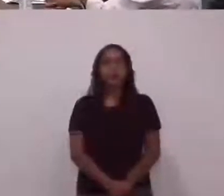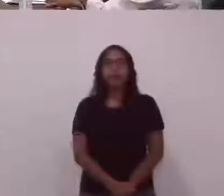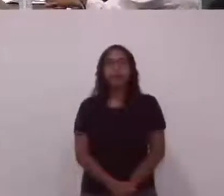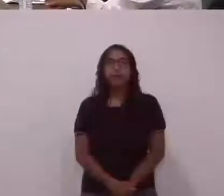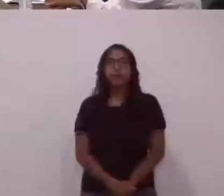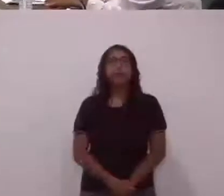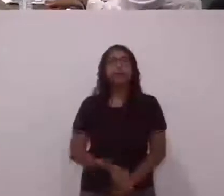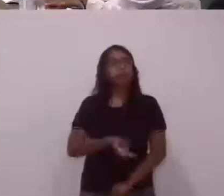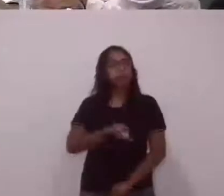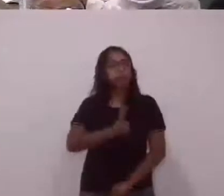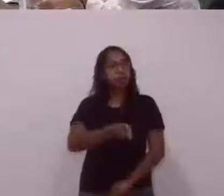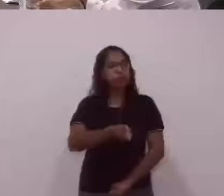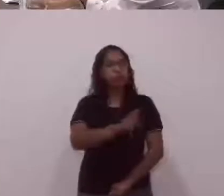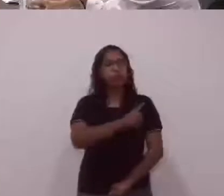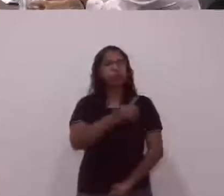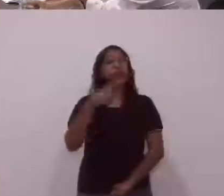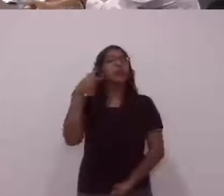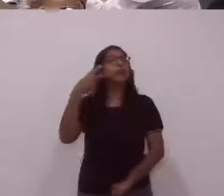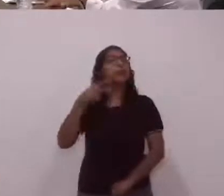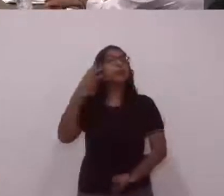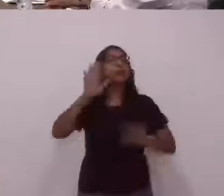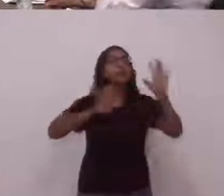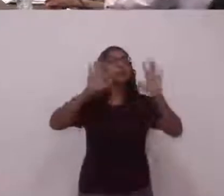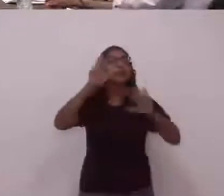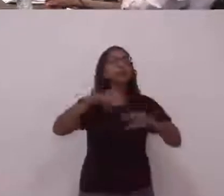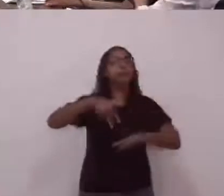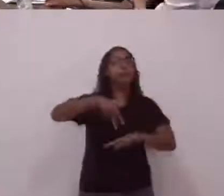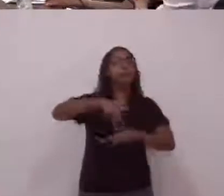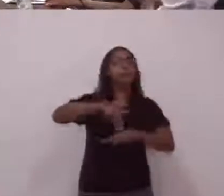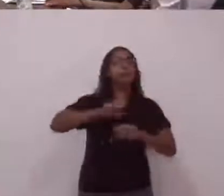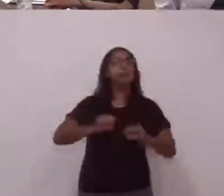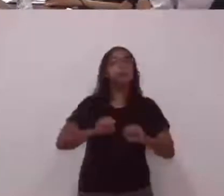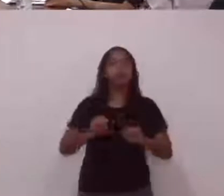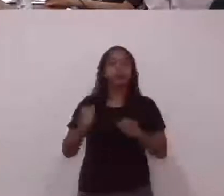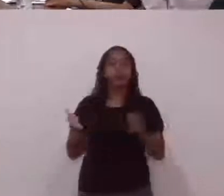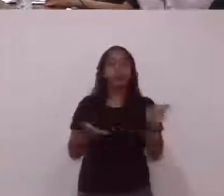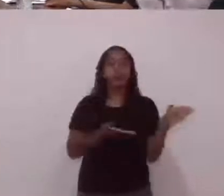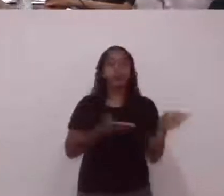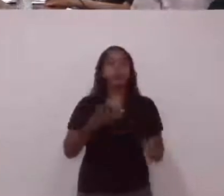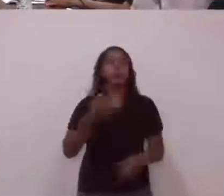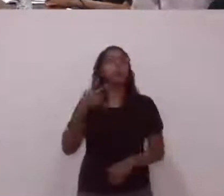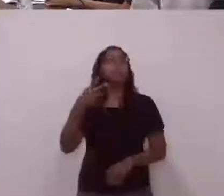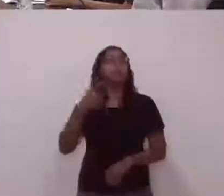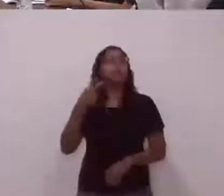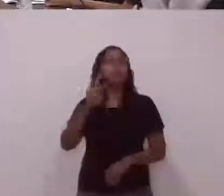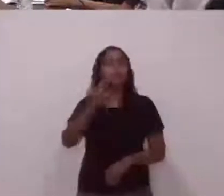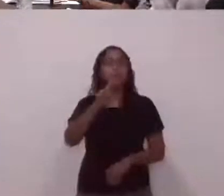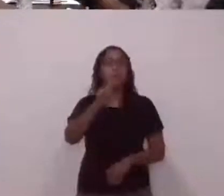continua aberto aos vereadores que ainda não se manifestaram claro palavra ao vereador Rubens